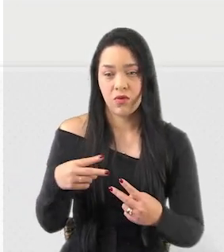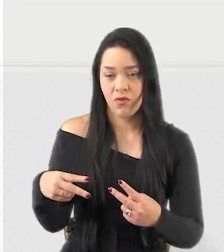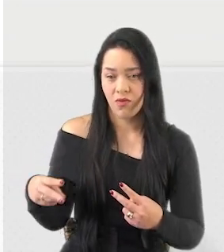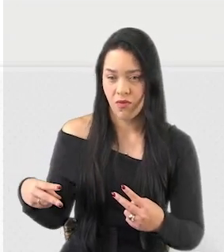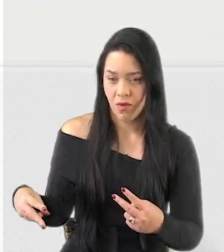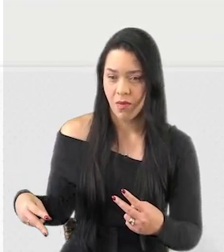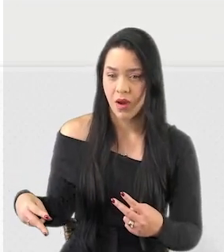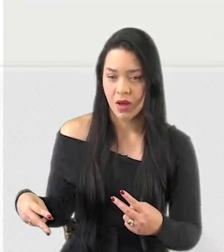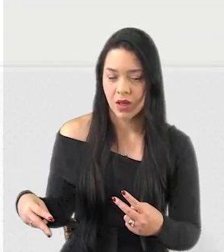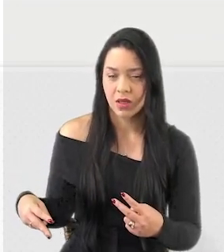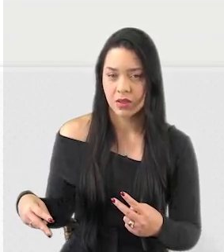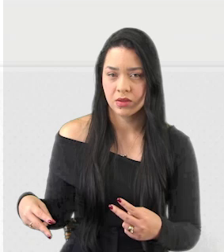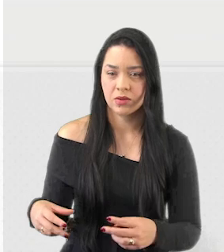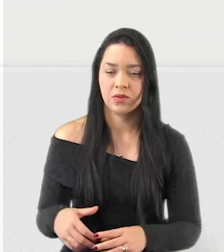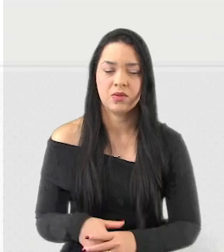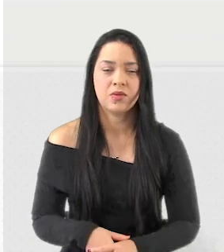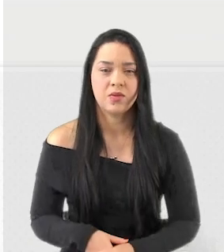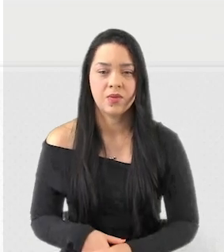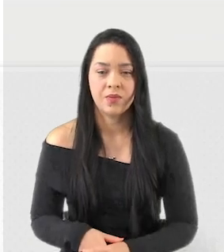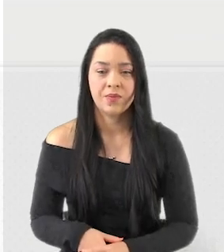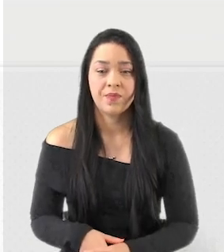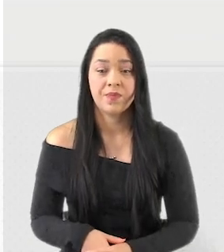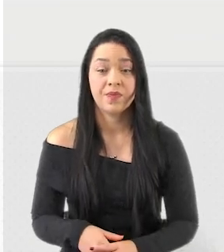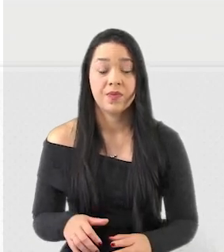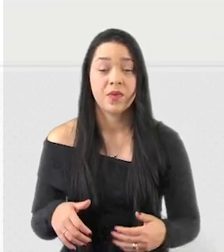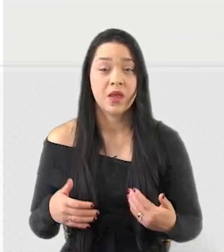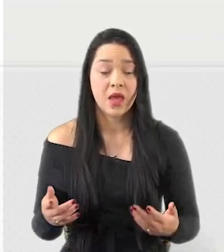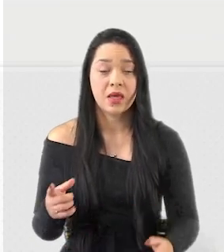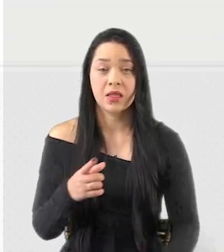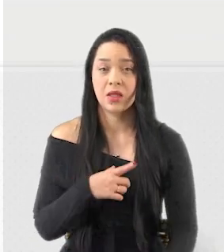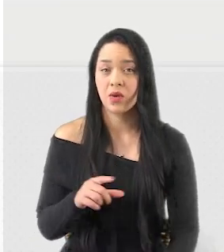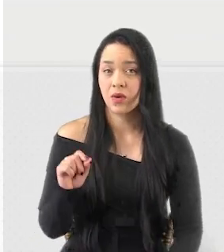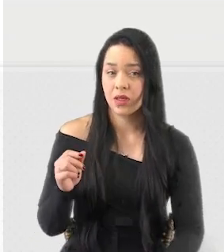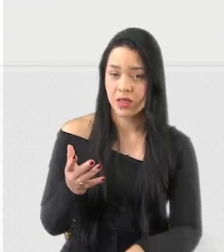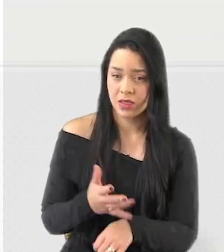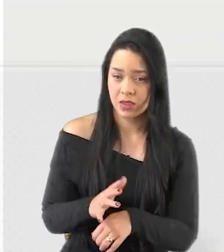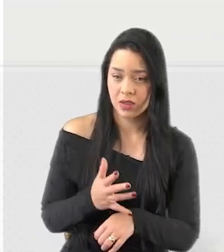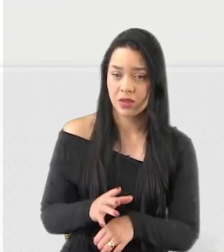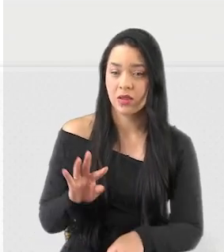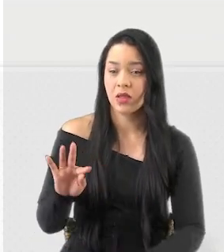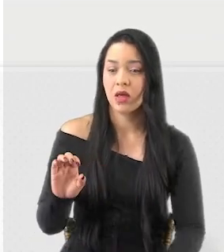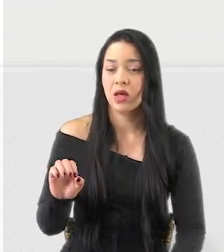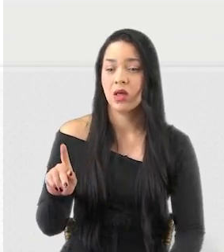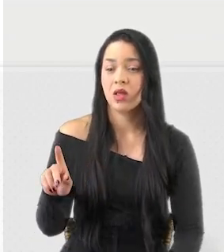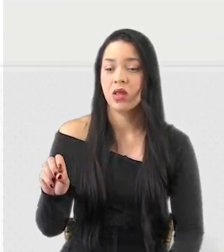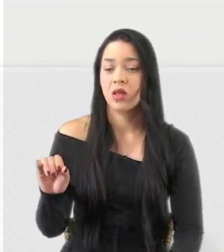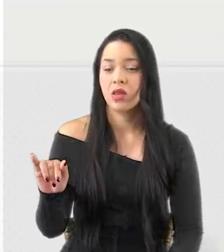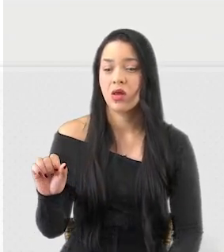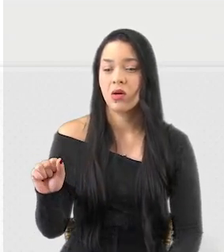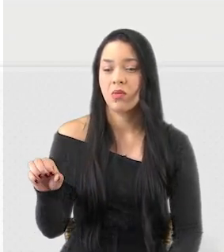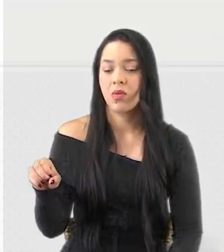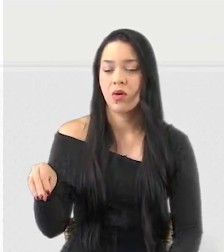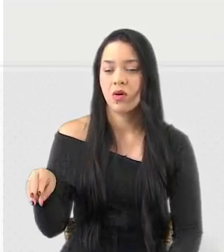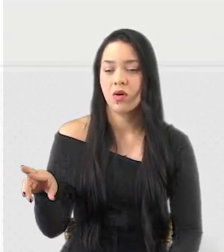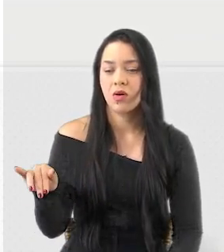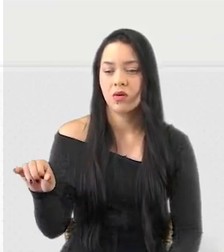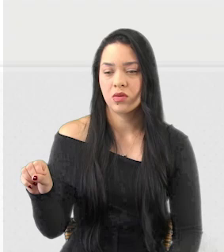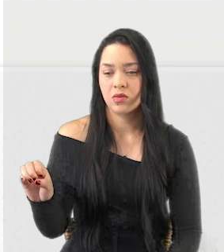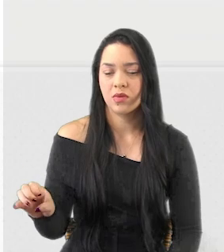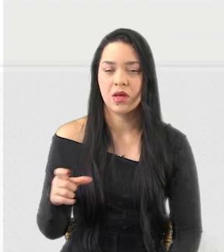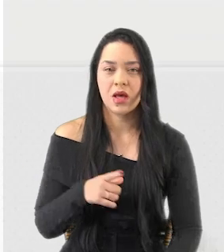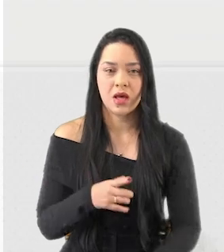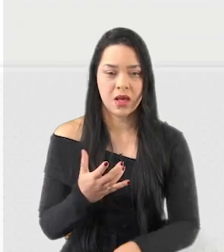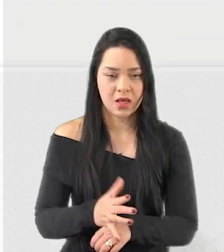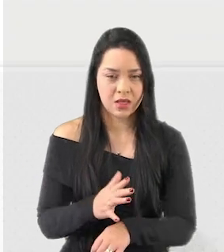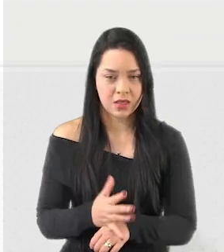ele não fique mais em formato de hélice, tá? E aí, quando eu tenho essa ação da topoisomerase, então eu começo a ver a ação